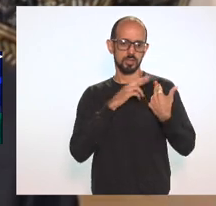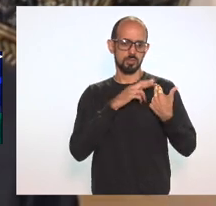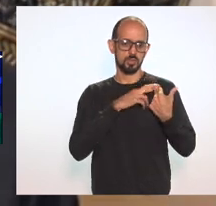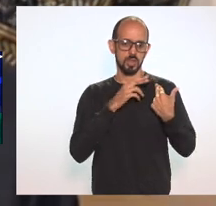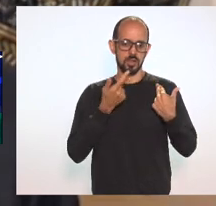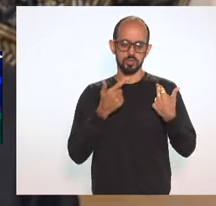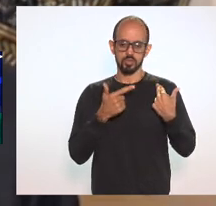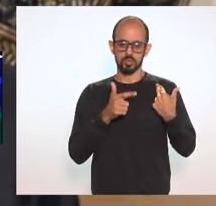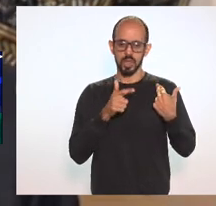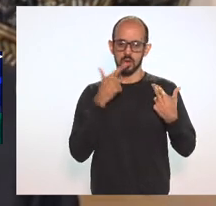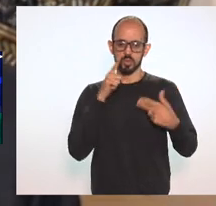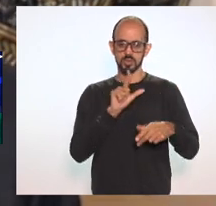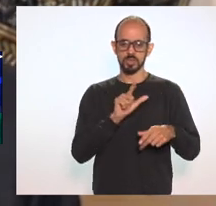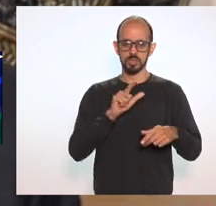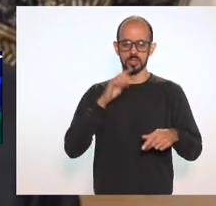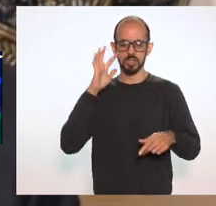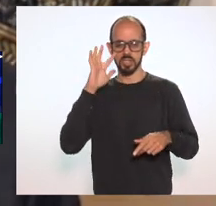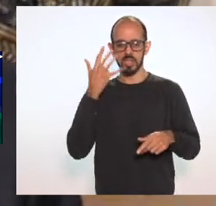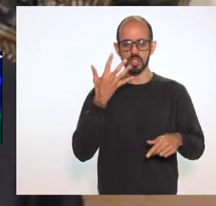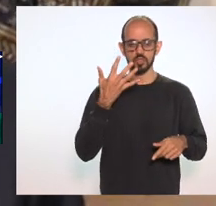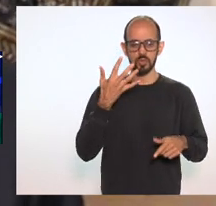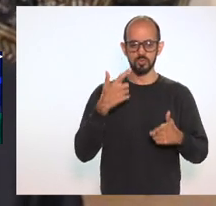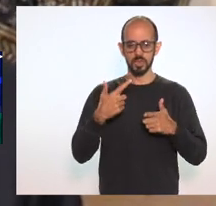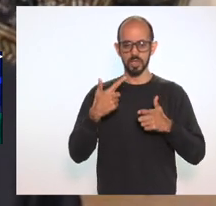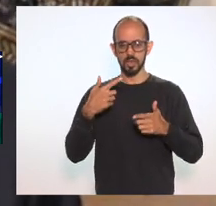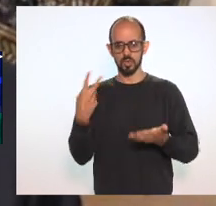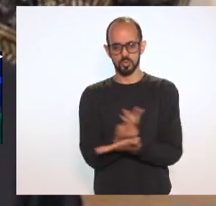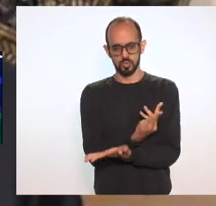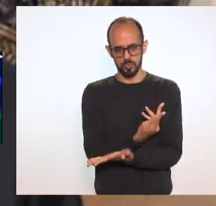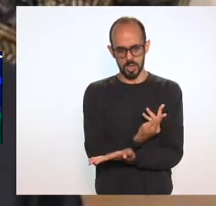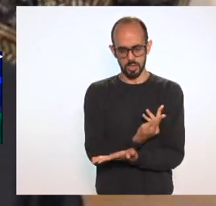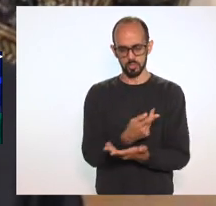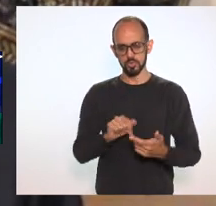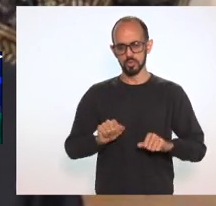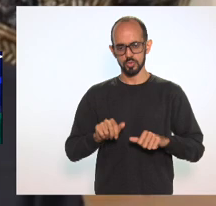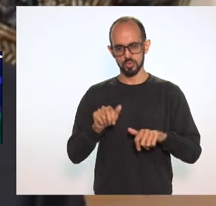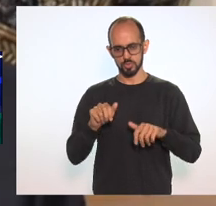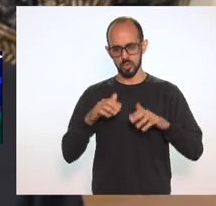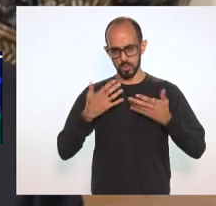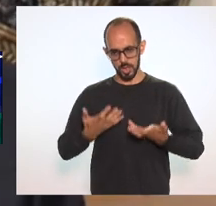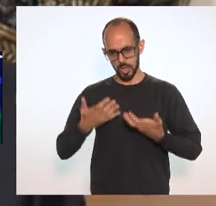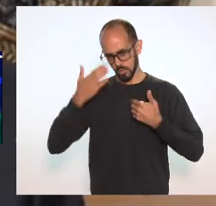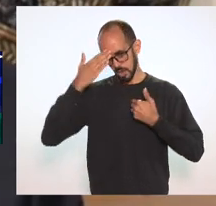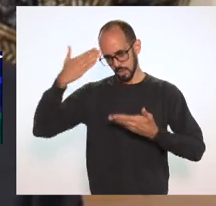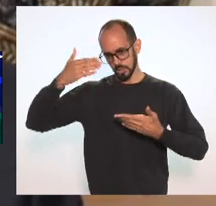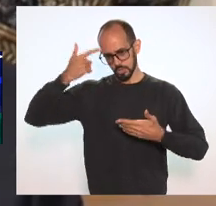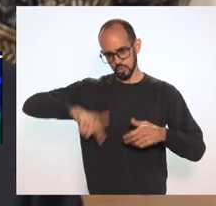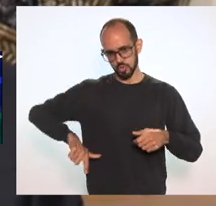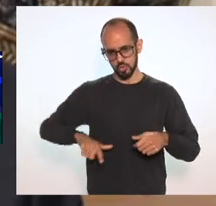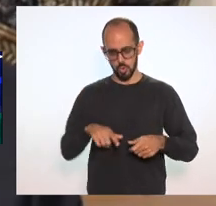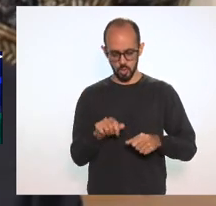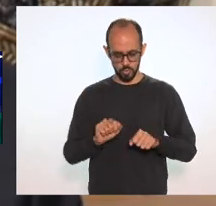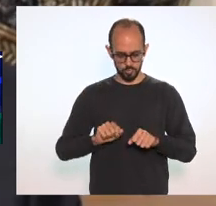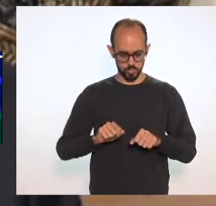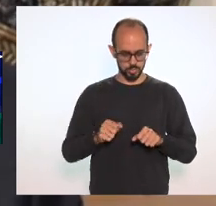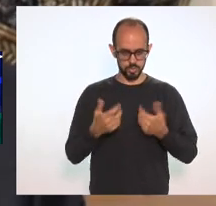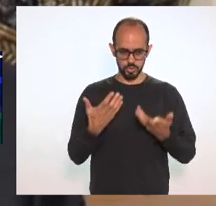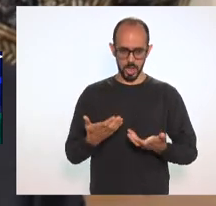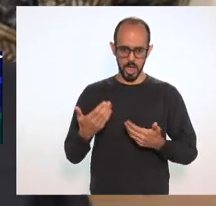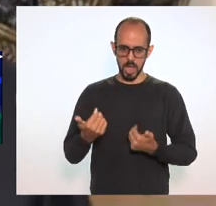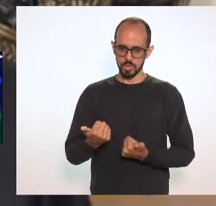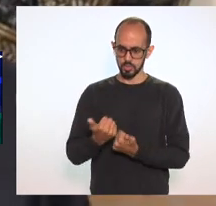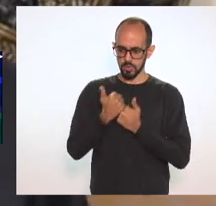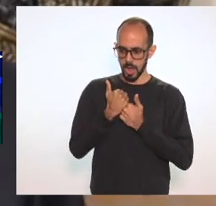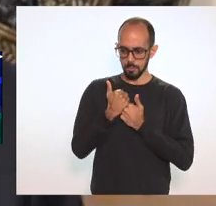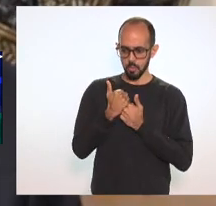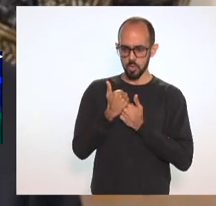chegar ao mas da ação dos fatos Então eu queria agradecer mais uma vez eu já recebi apoio